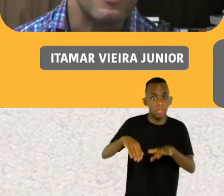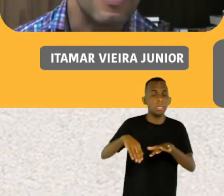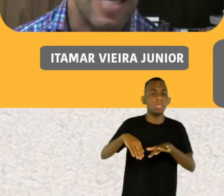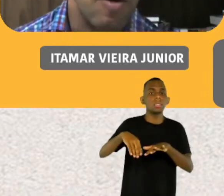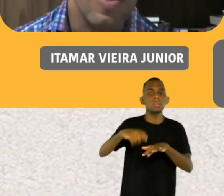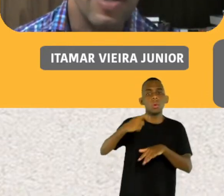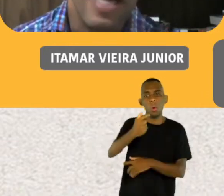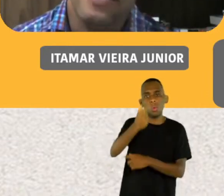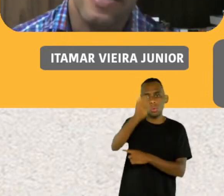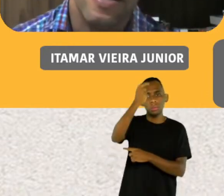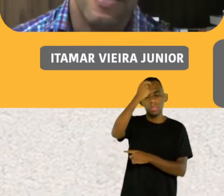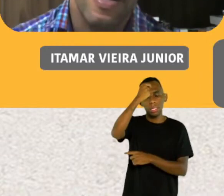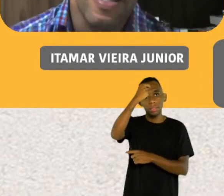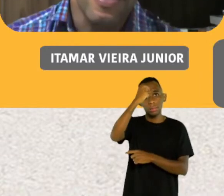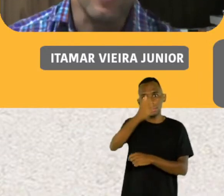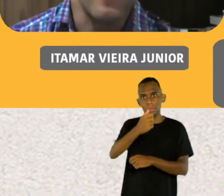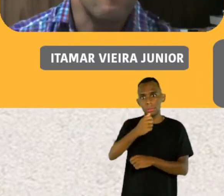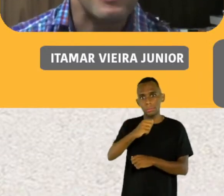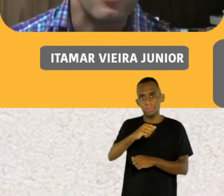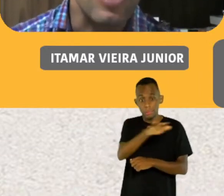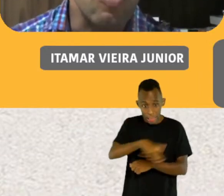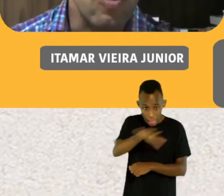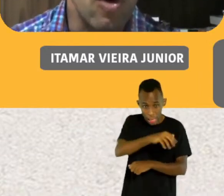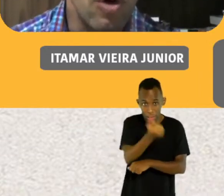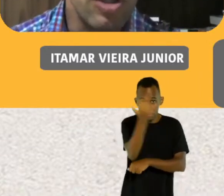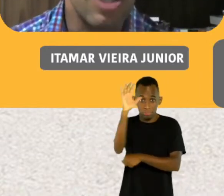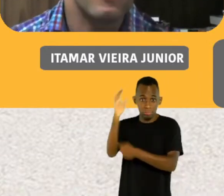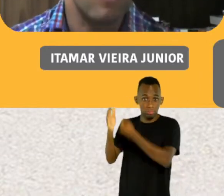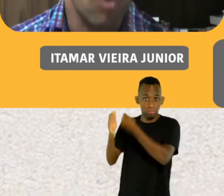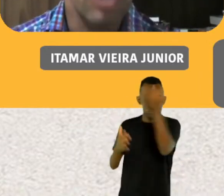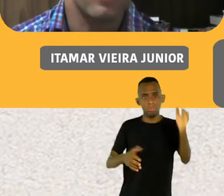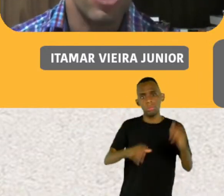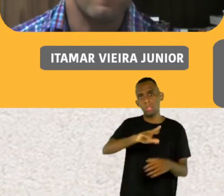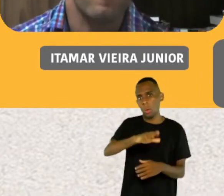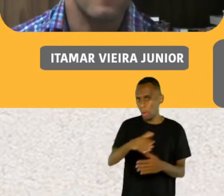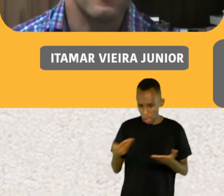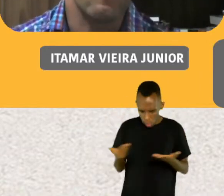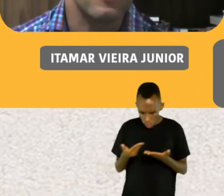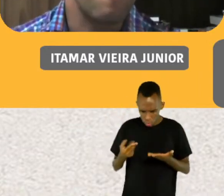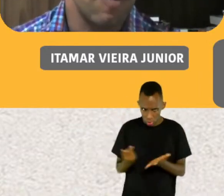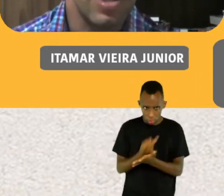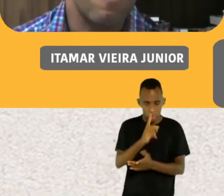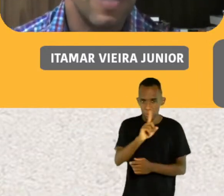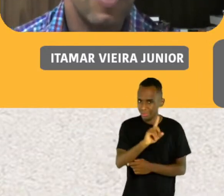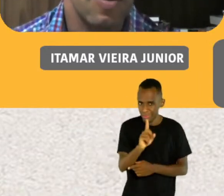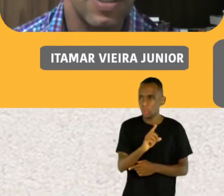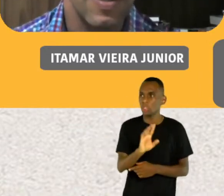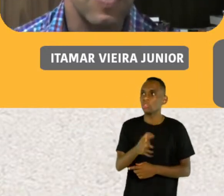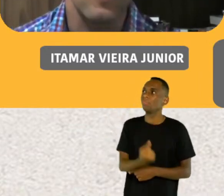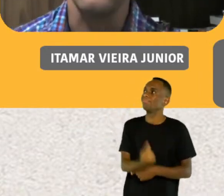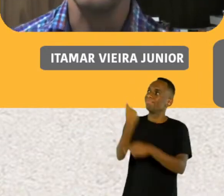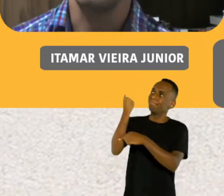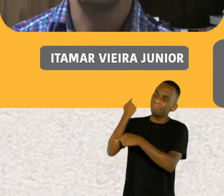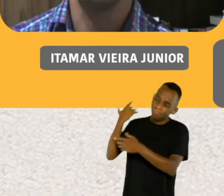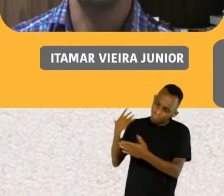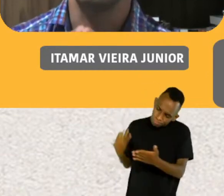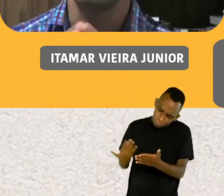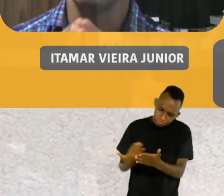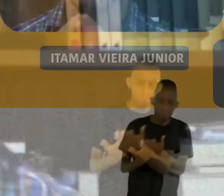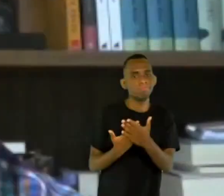consciência ambiental, que essa não é uma questão do hoje, mas hoje a gente não se furta a falar sobre isso.